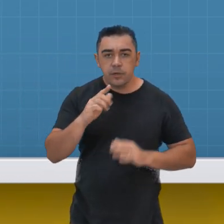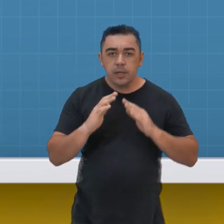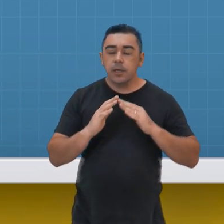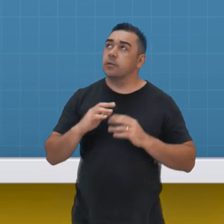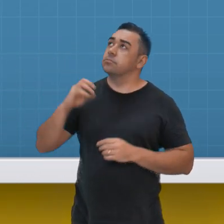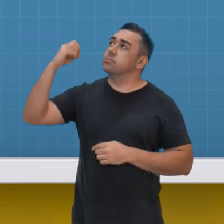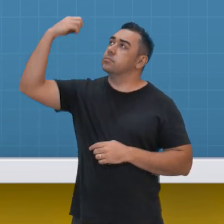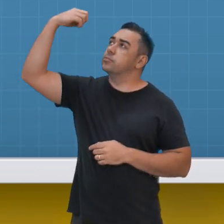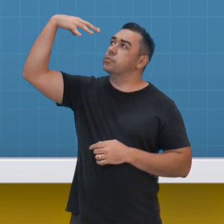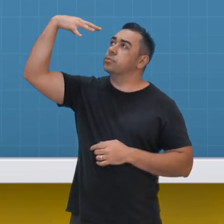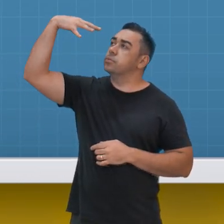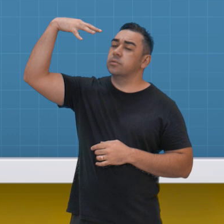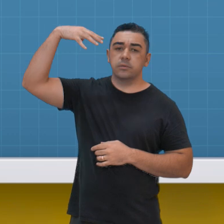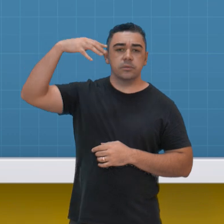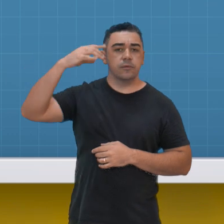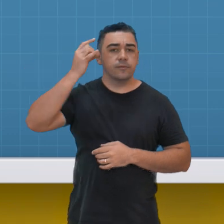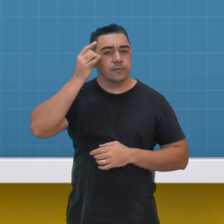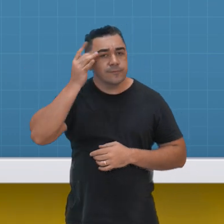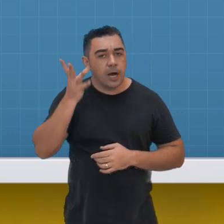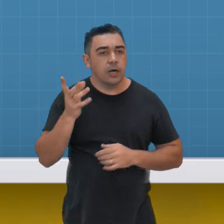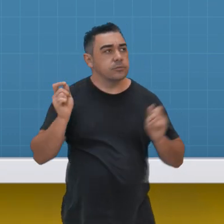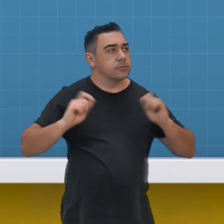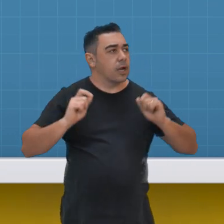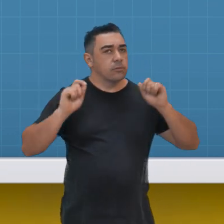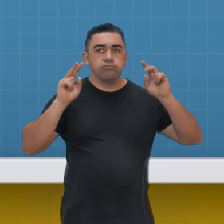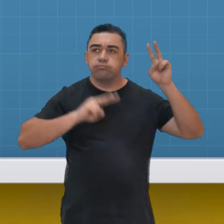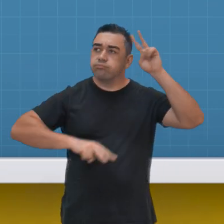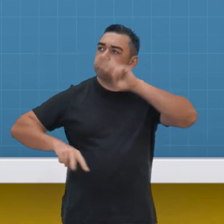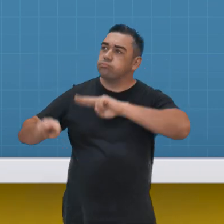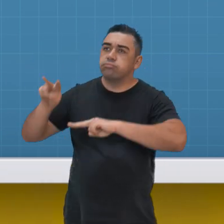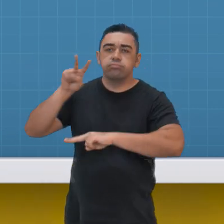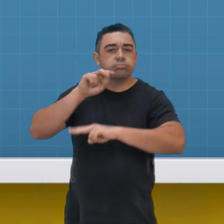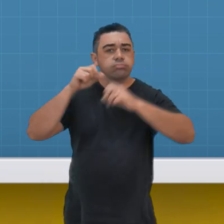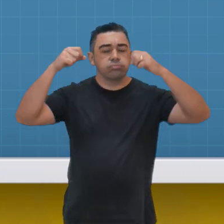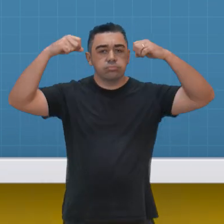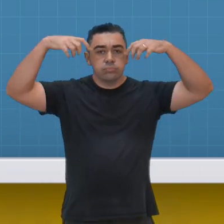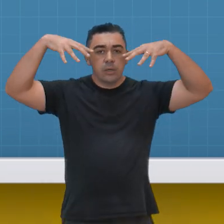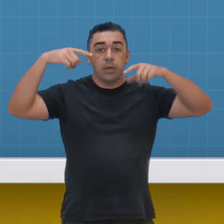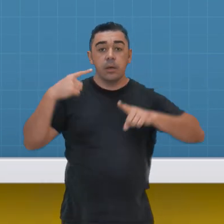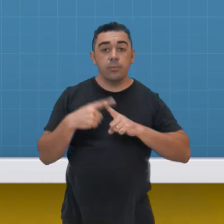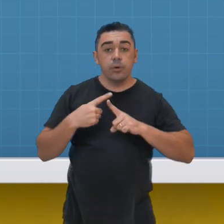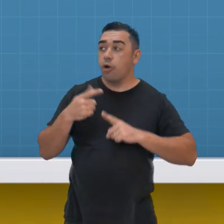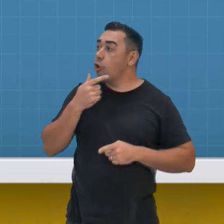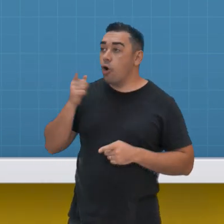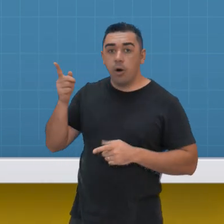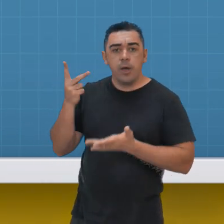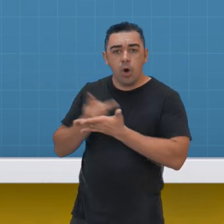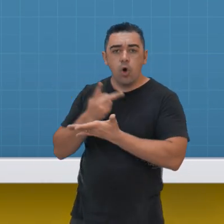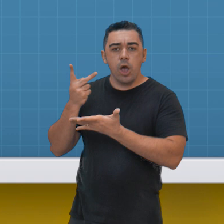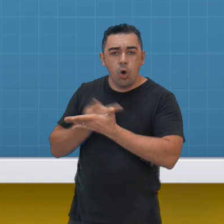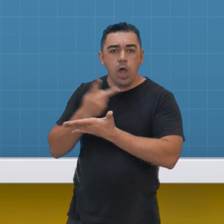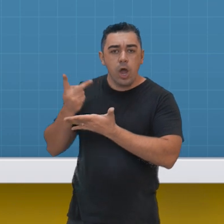uma lâmpada acesa e à noite fica tudo mais fácil porque nós temos a lâmpada, é porque esse cara errou